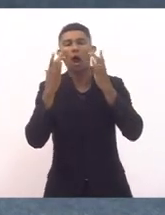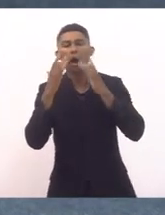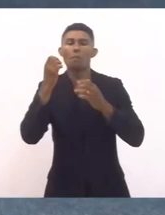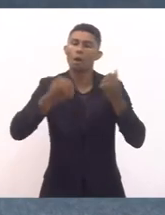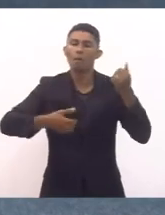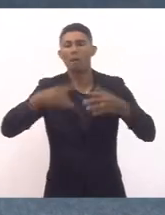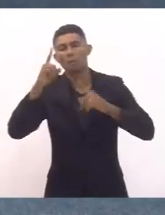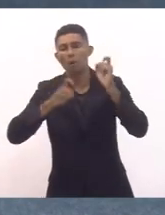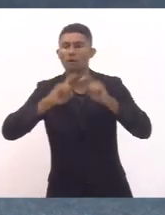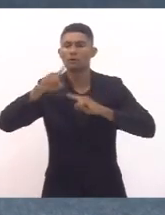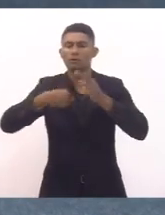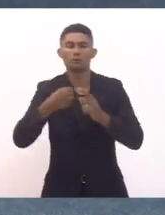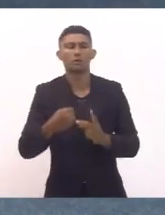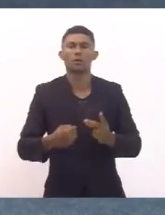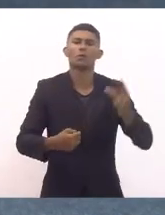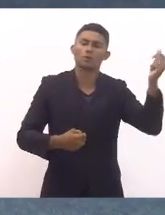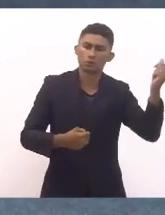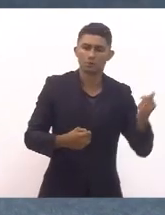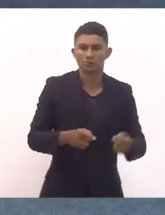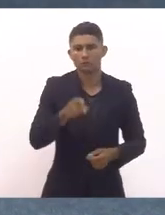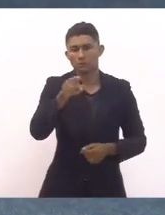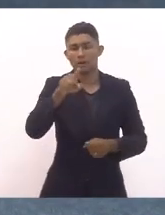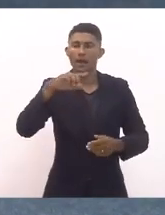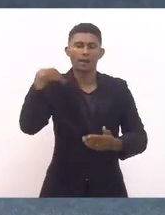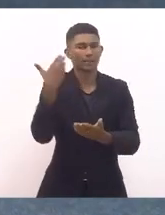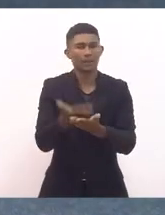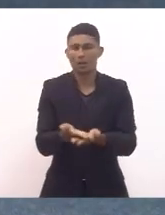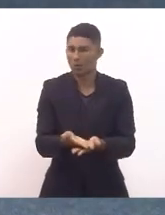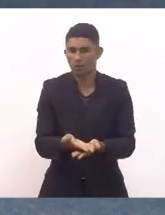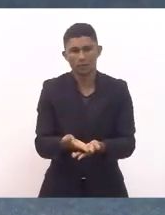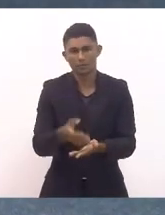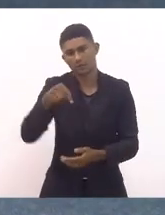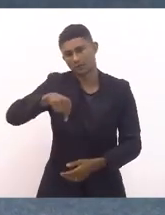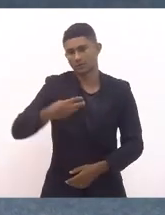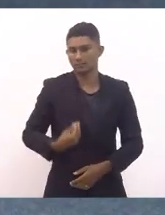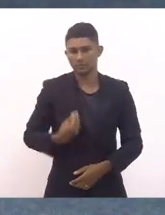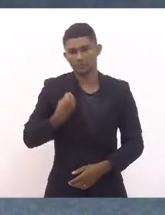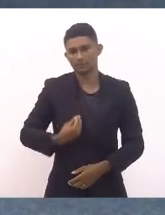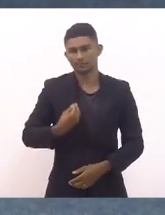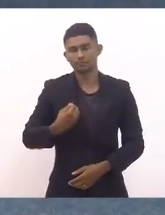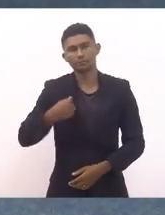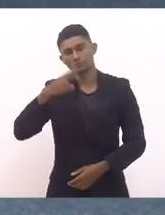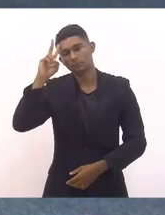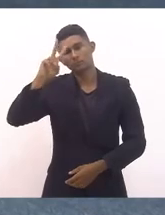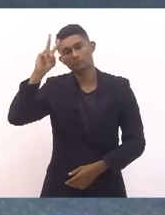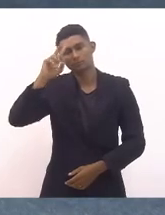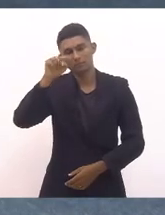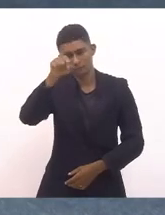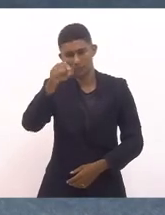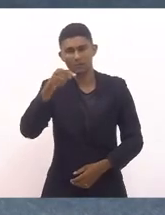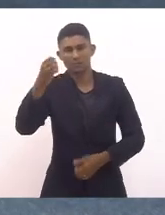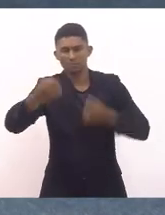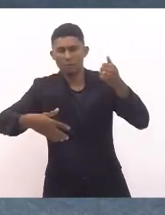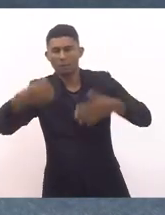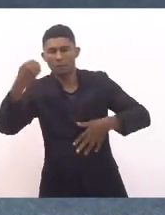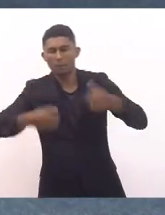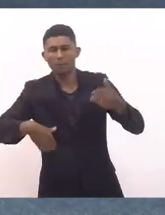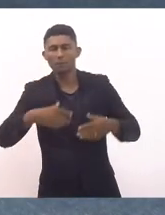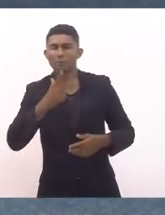vão embora. Vossa Excelência aqui até esse momento. Lembro que, da mesma maneira que Vossa Excelência está falando hoje